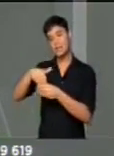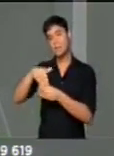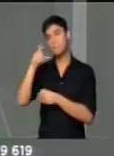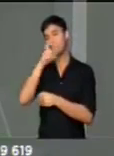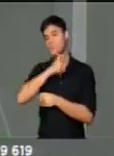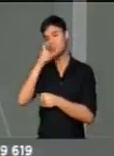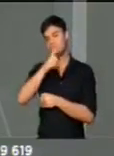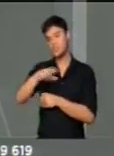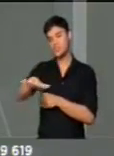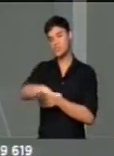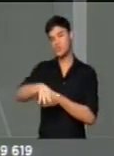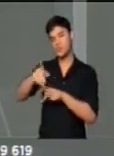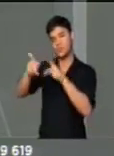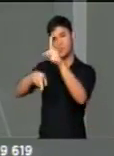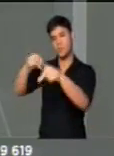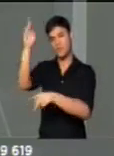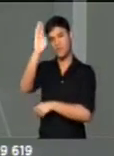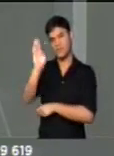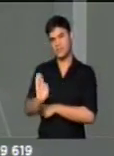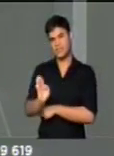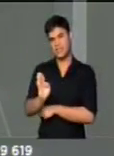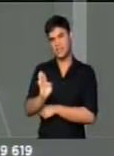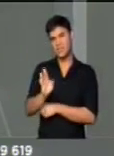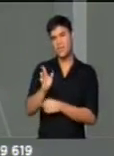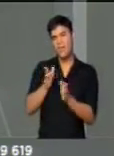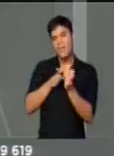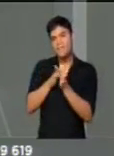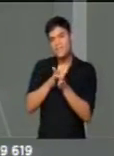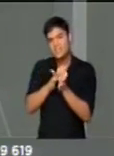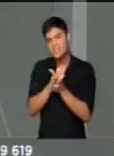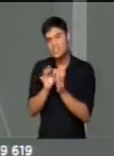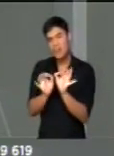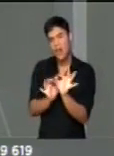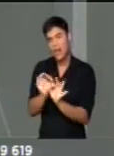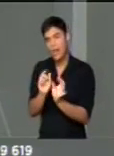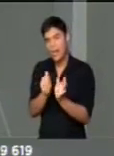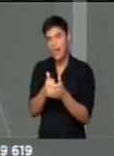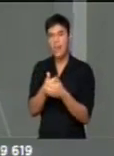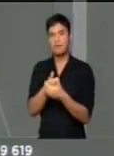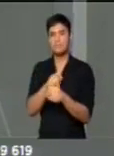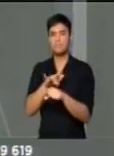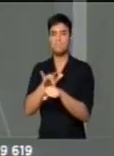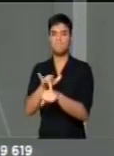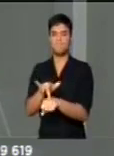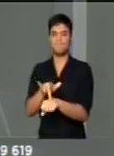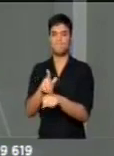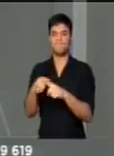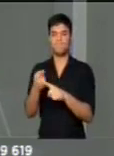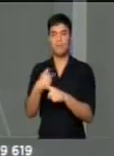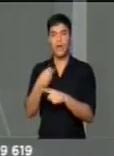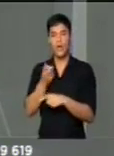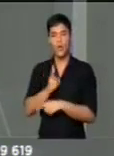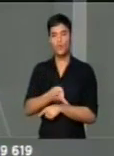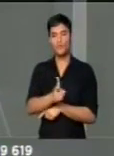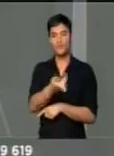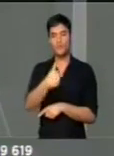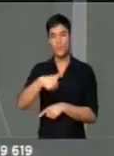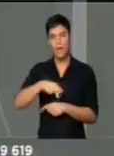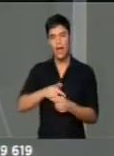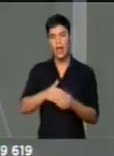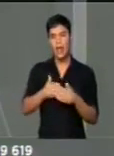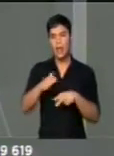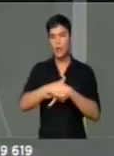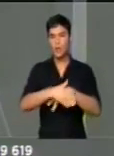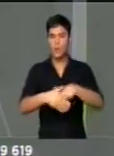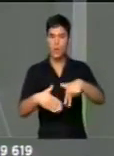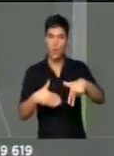para o povo brasileiro, maquiaram a realidade para continuar se locupletando, para continuar com o esquema criminoso